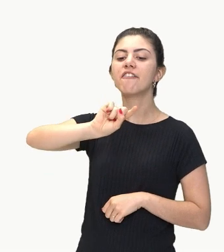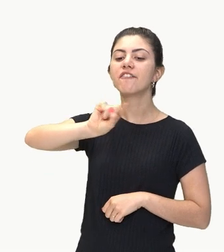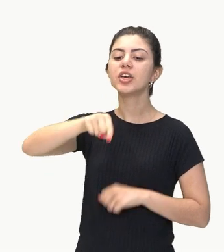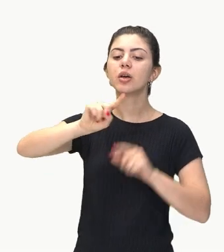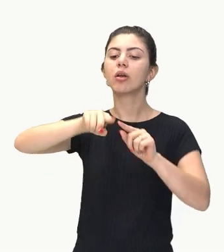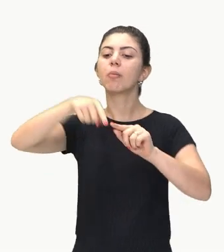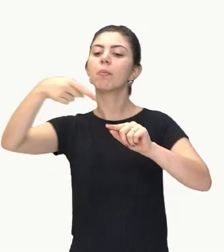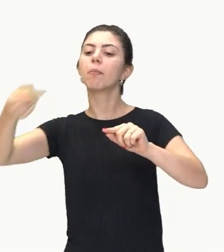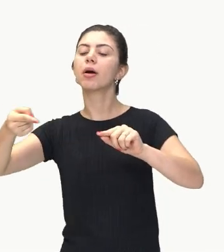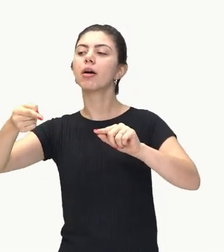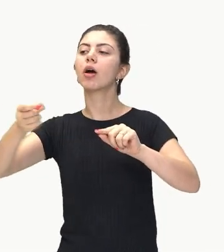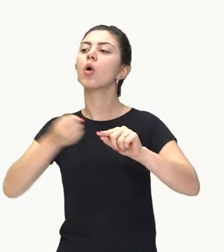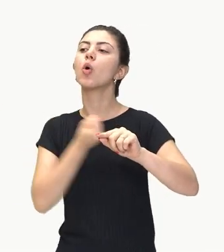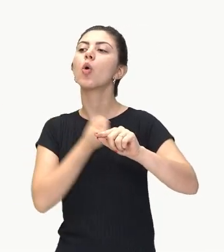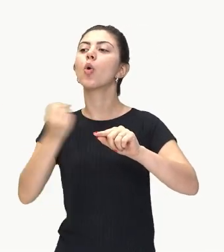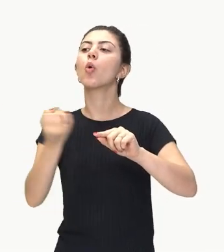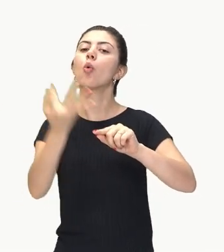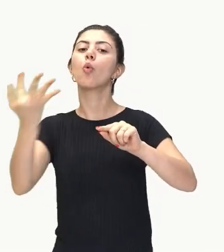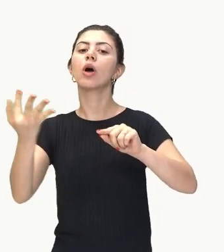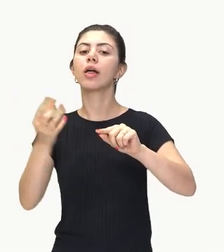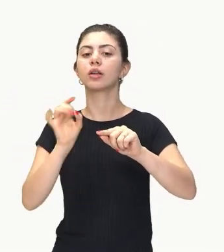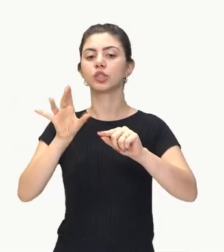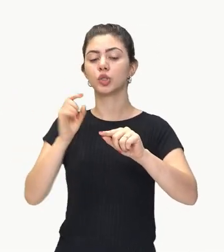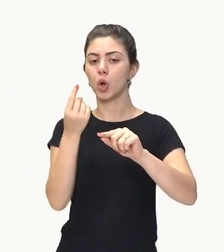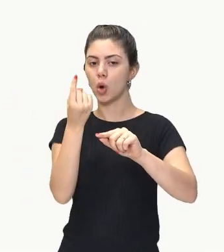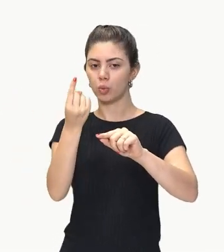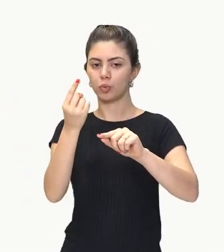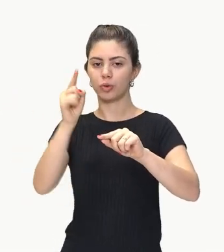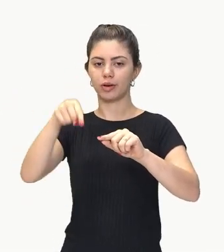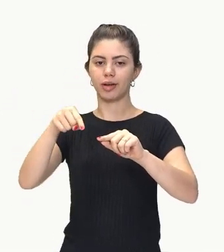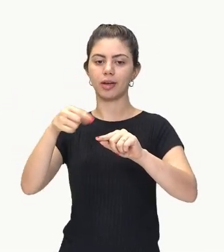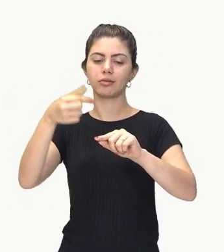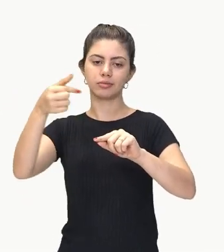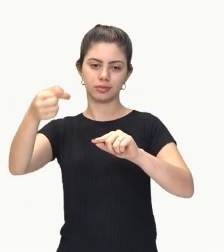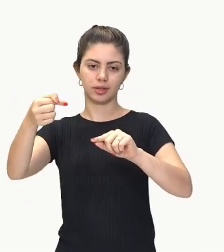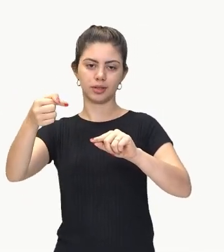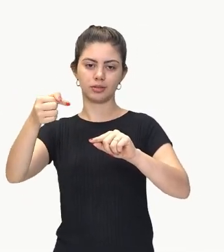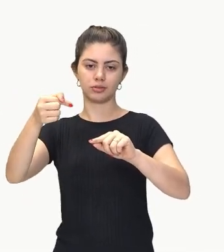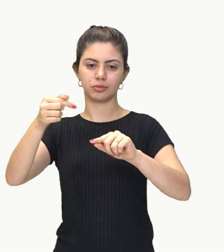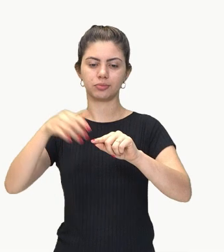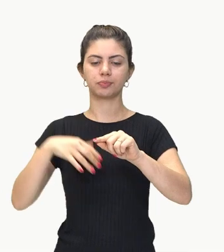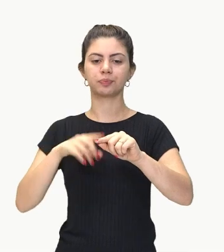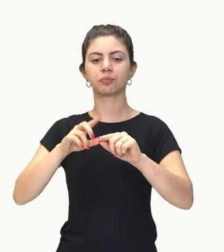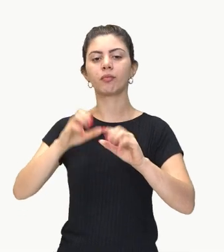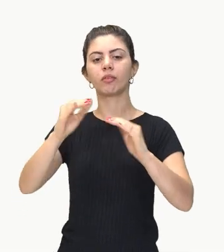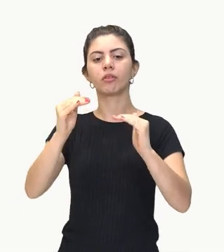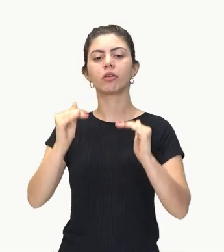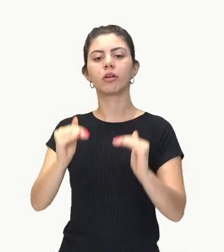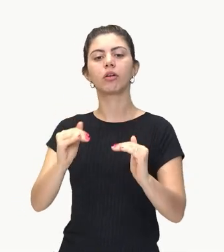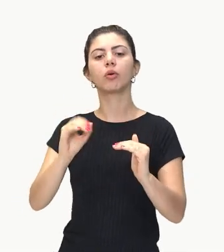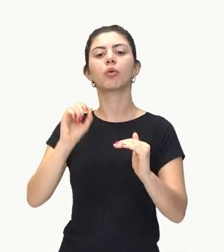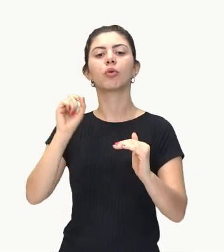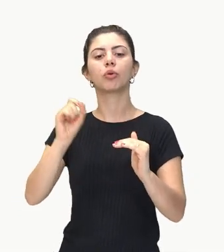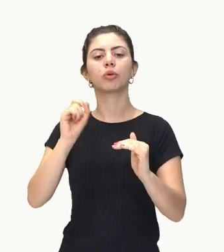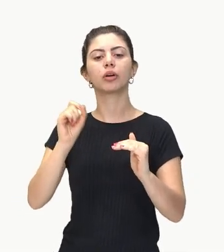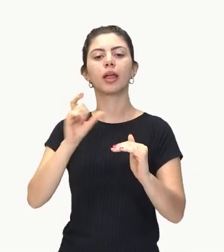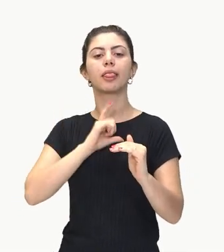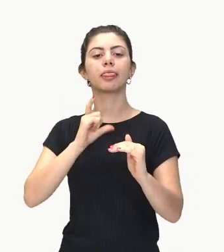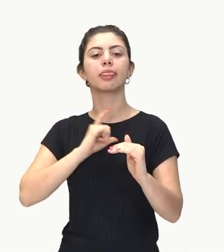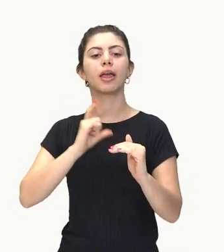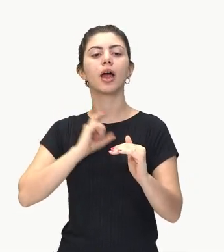primeiro fator. Eu tenho um número apenas, que é o 7. Nosso segundo fator aqui, ó, eu